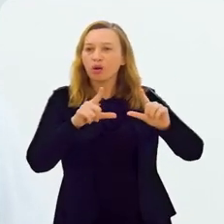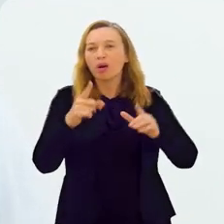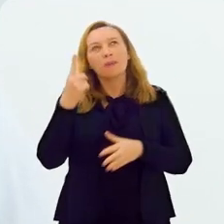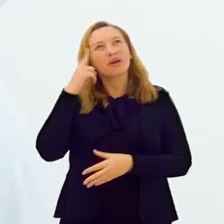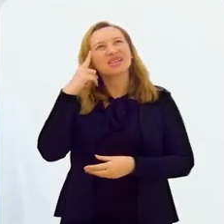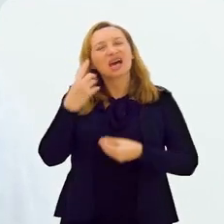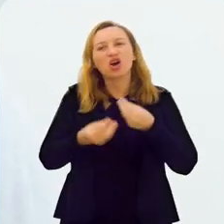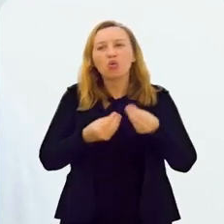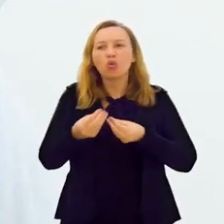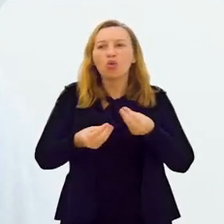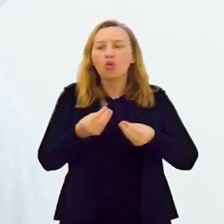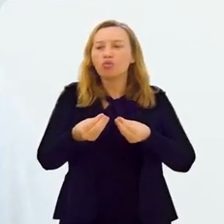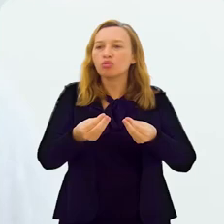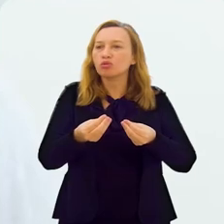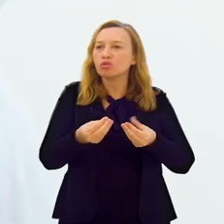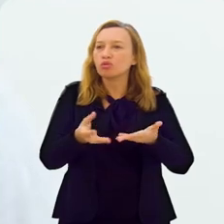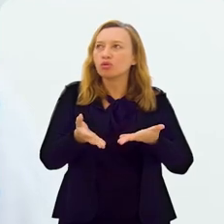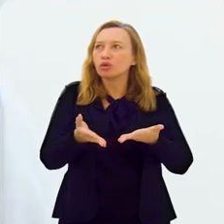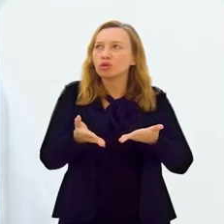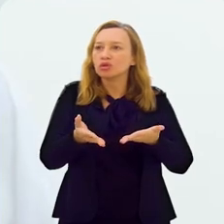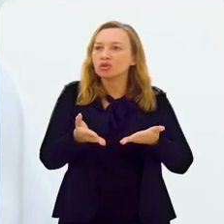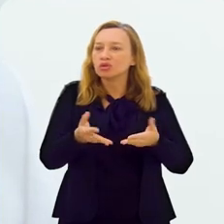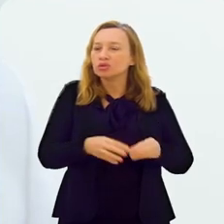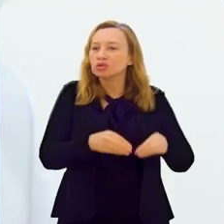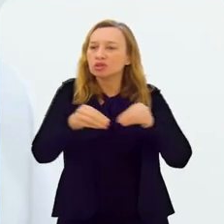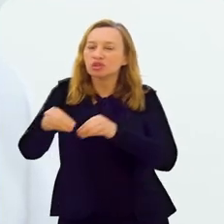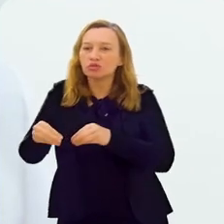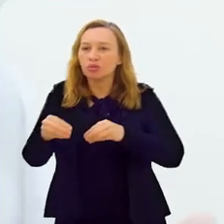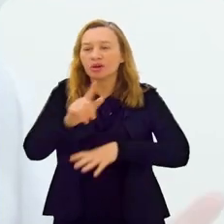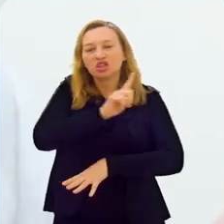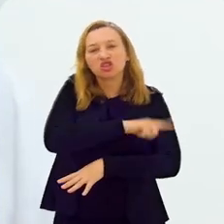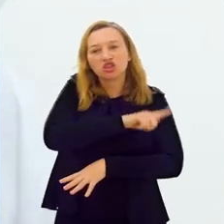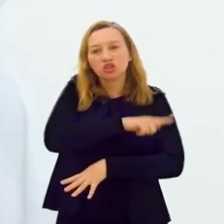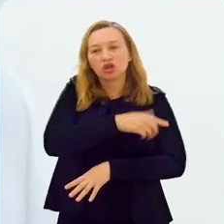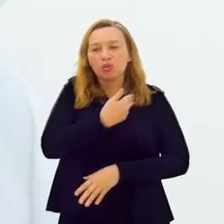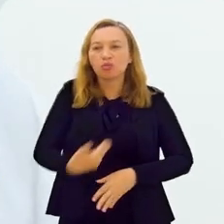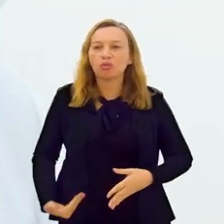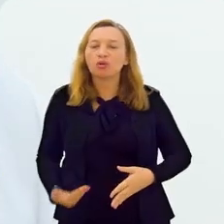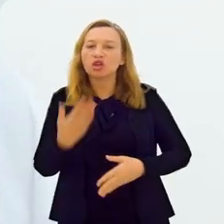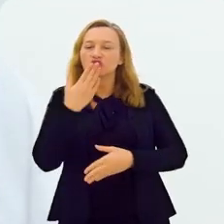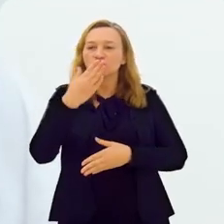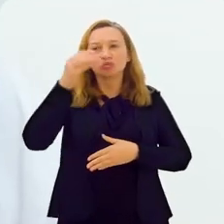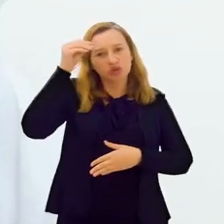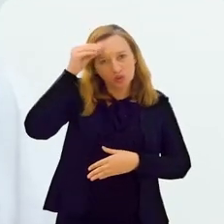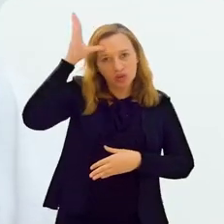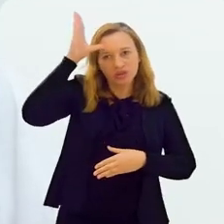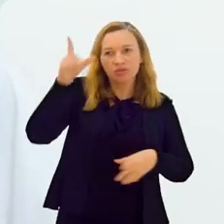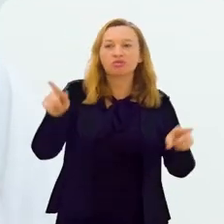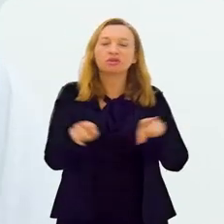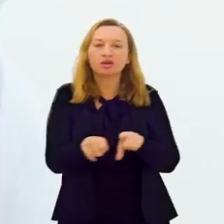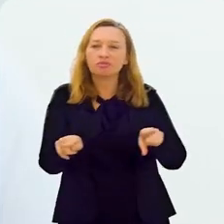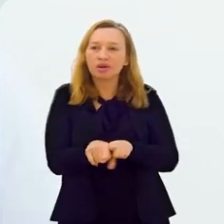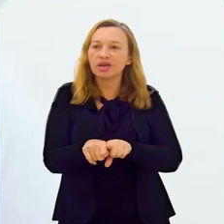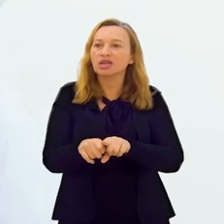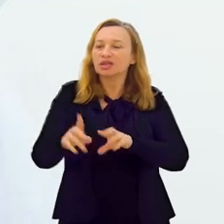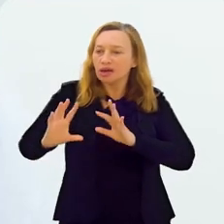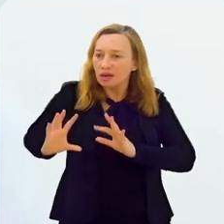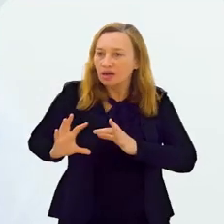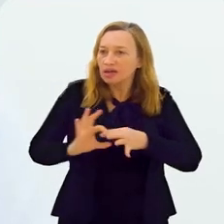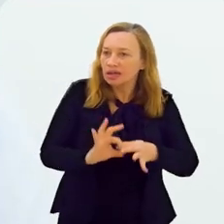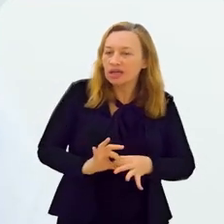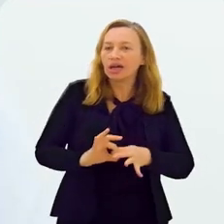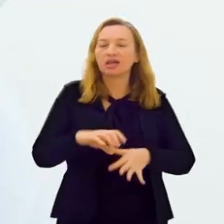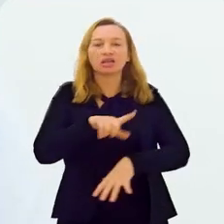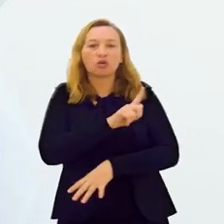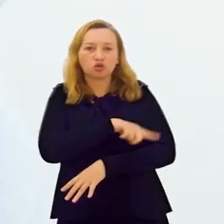nosso programa, pensar como é que a gente transporta isso para a gestão pública, né? Esse tipo de conhecimento ele precisa